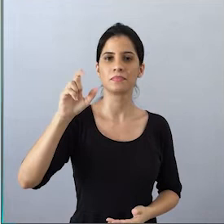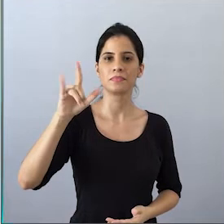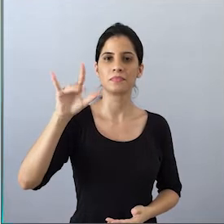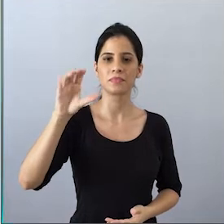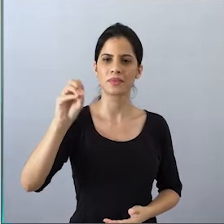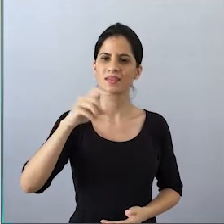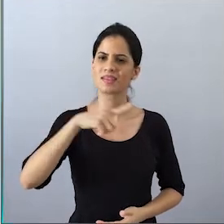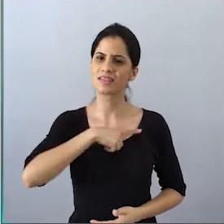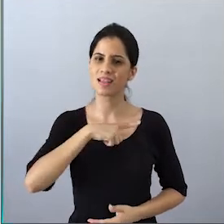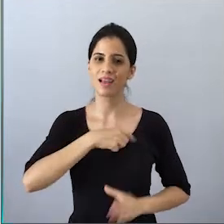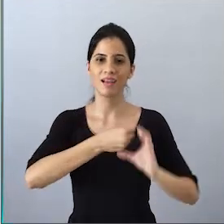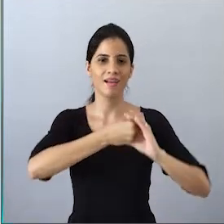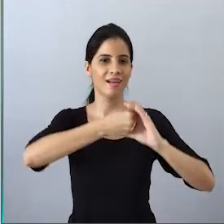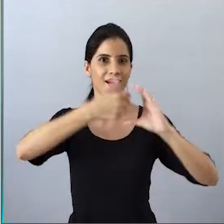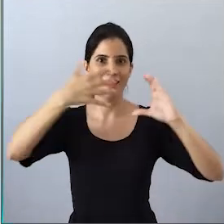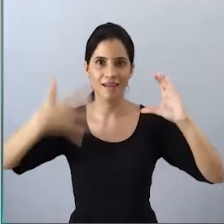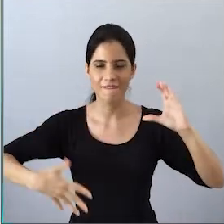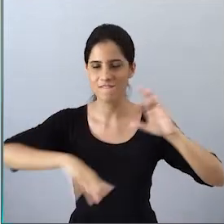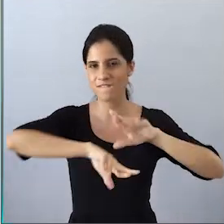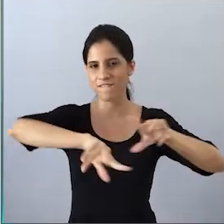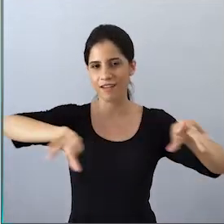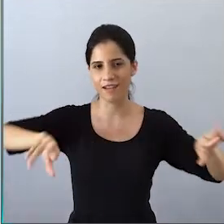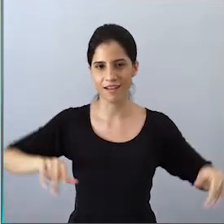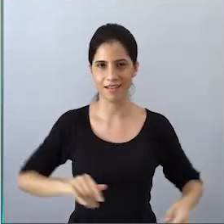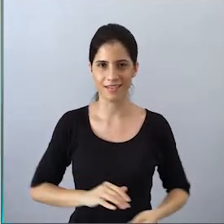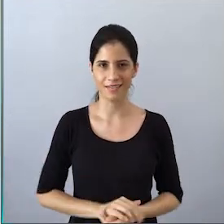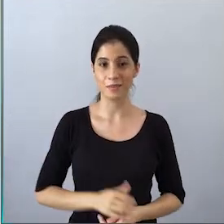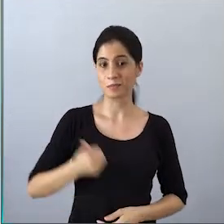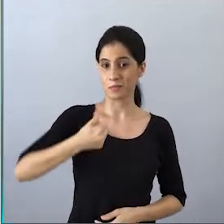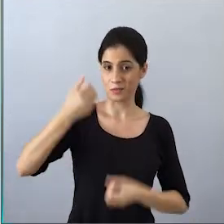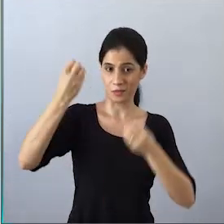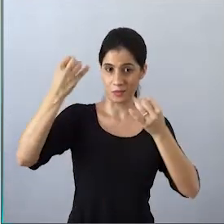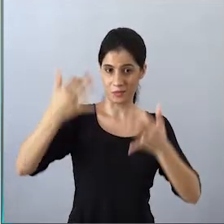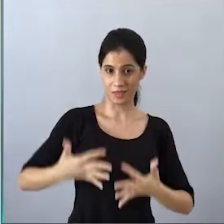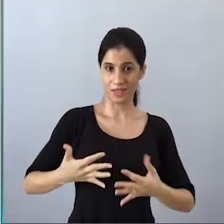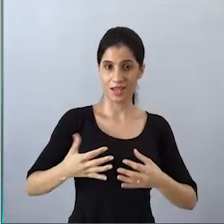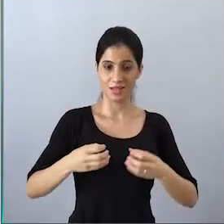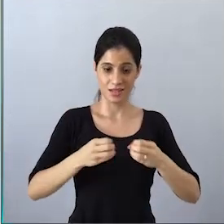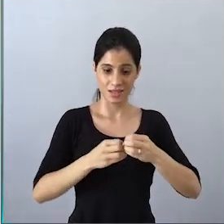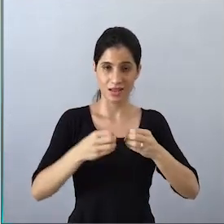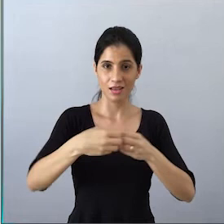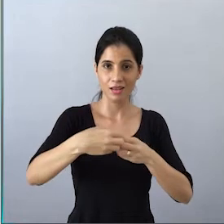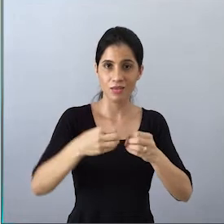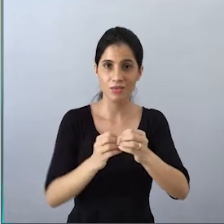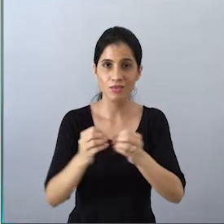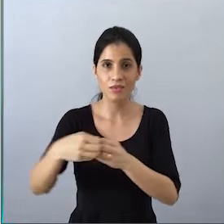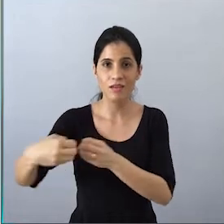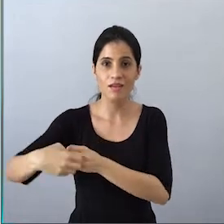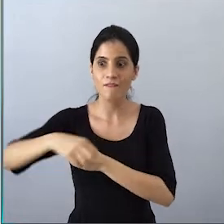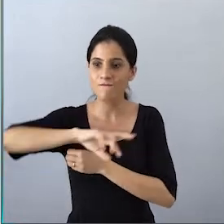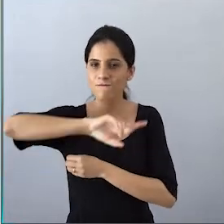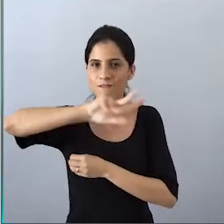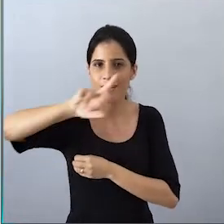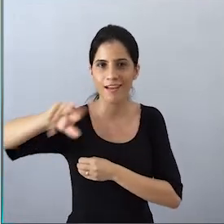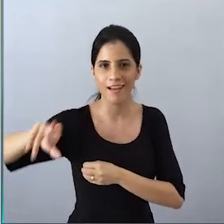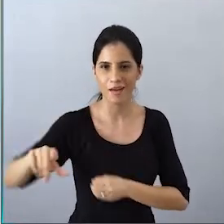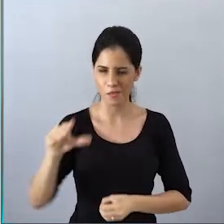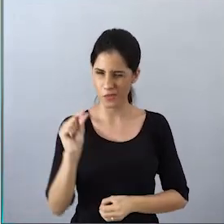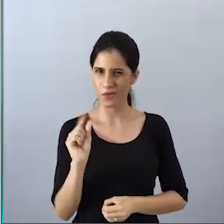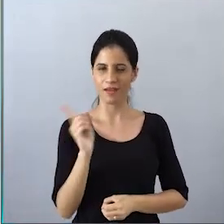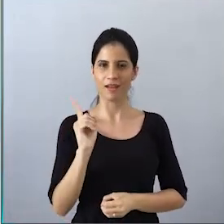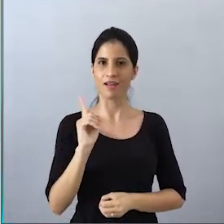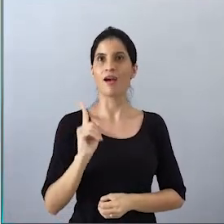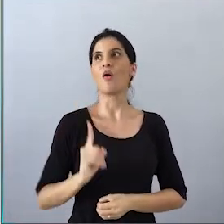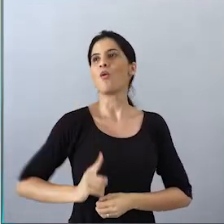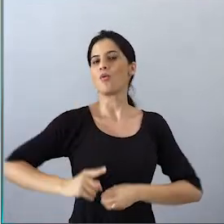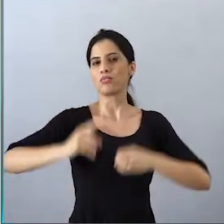modo, quanto à celularidade, pode-se dizer que o epitélio apresenta alta celularidade, ou seja, é formado por um número alto